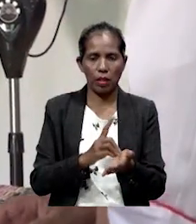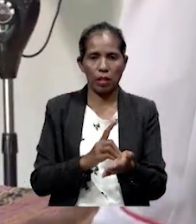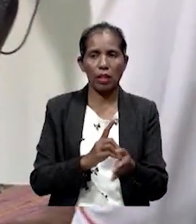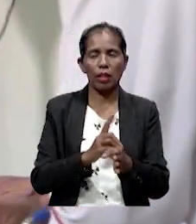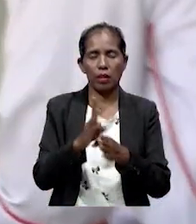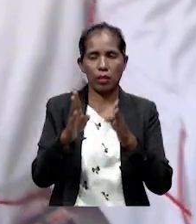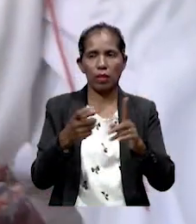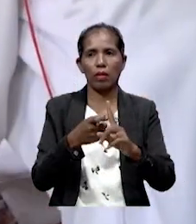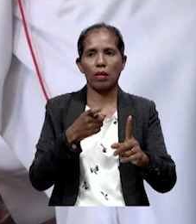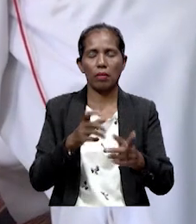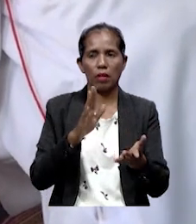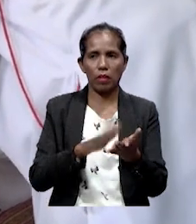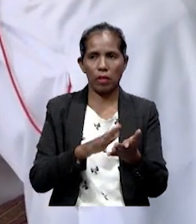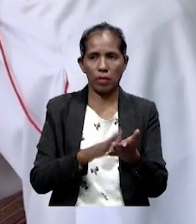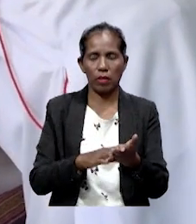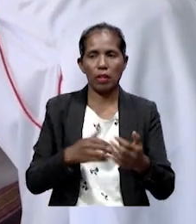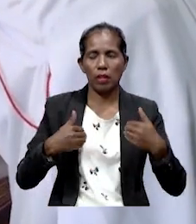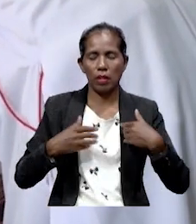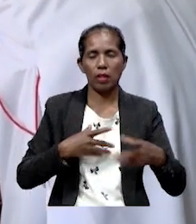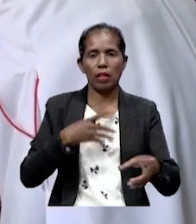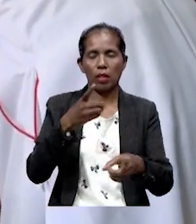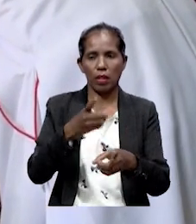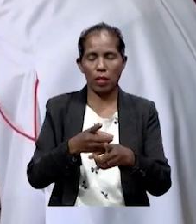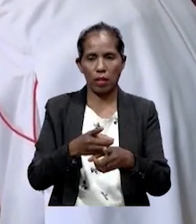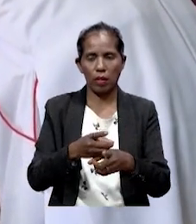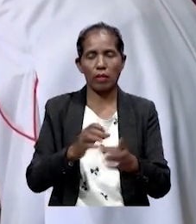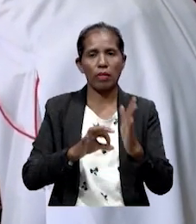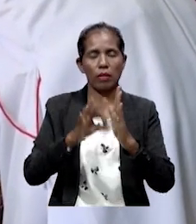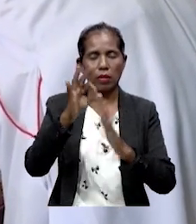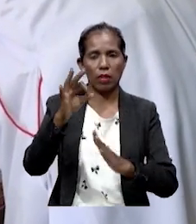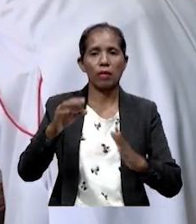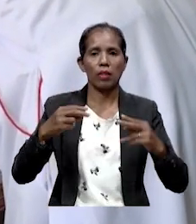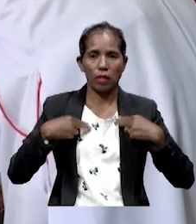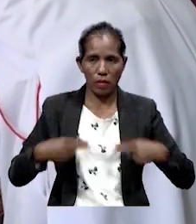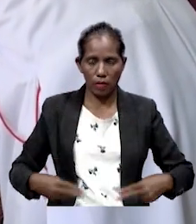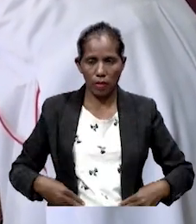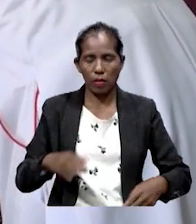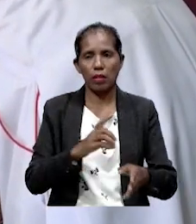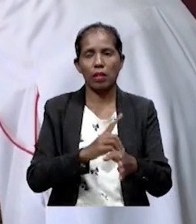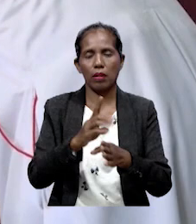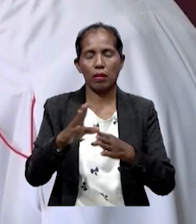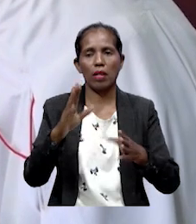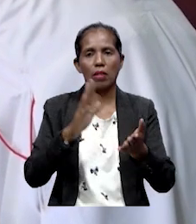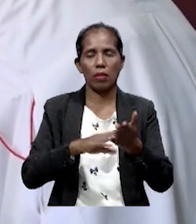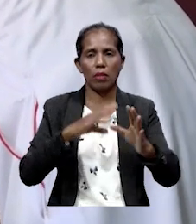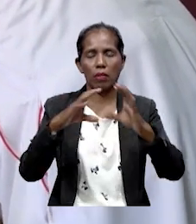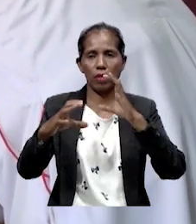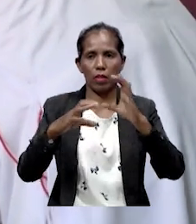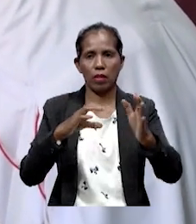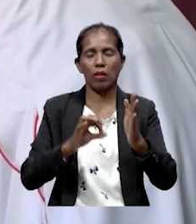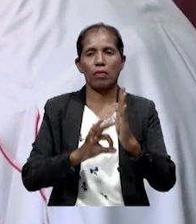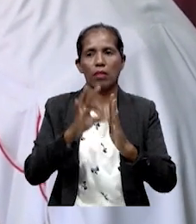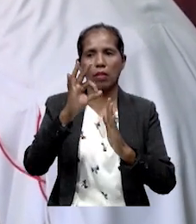husi diretor ba escola iha direito, Faculdade Ciências Humanas, no diretor Escola Comunicação Social,